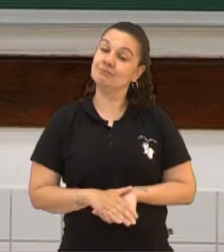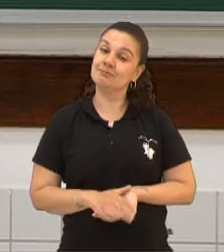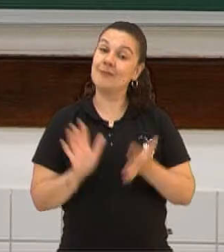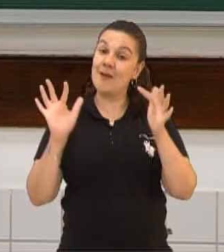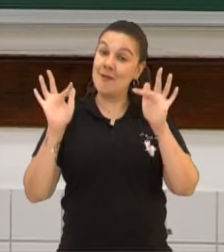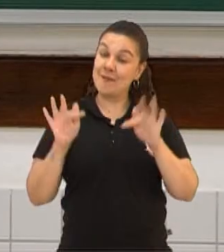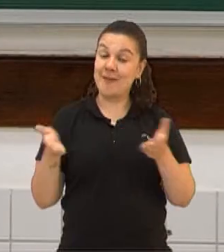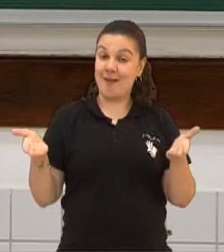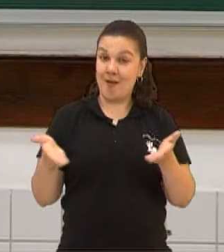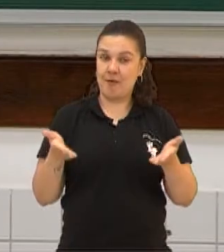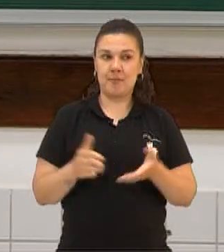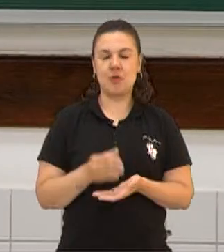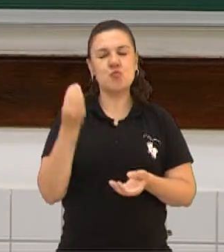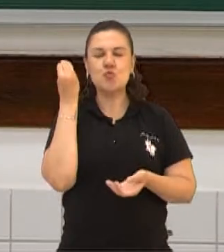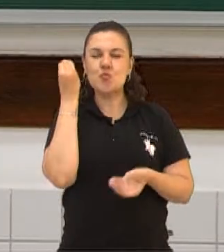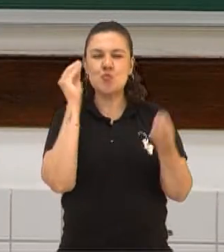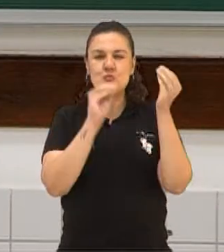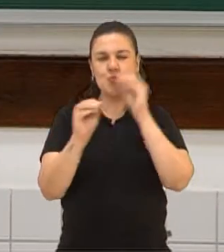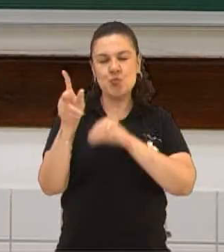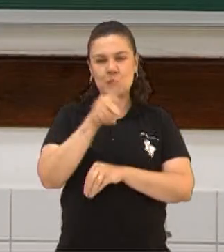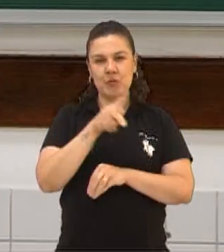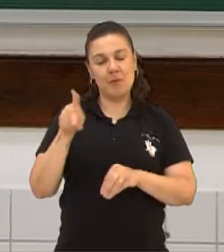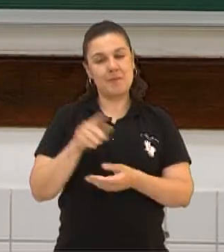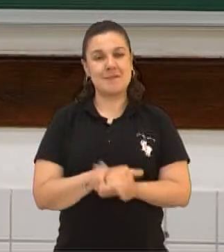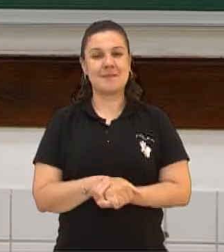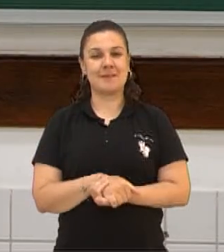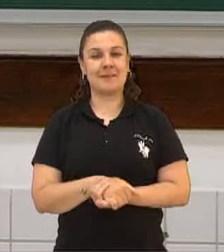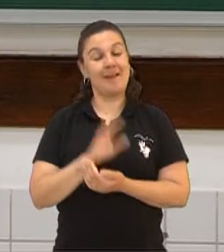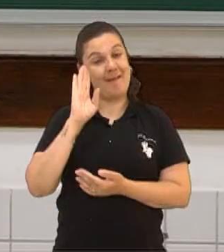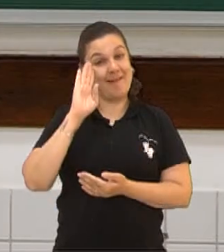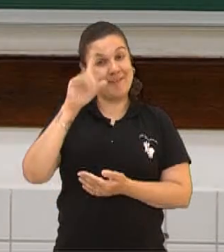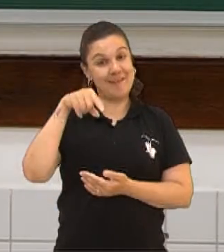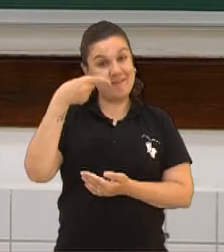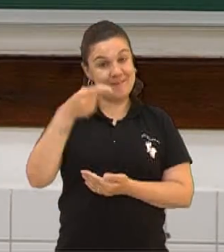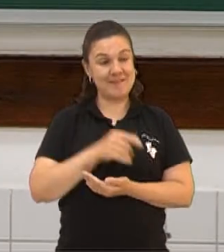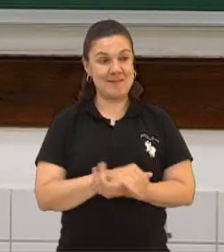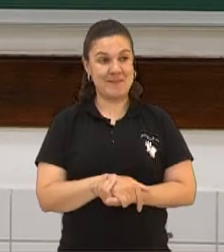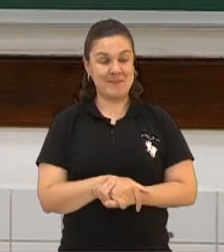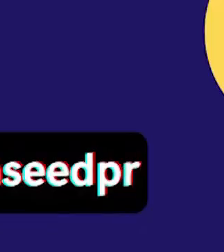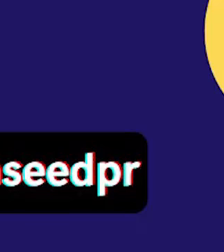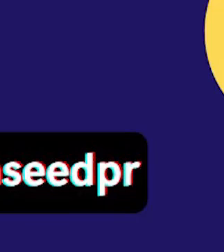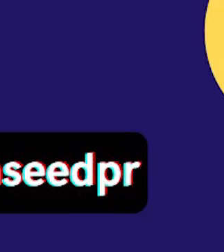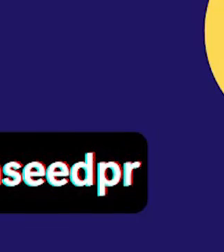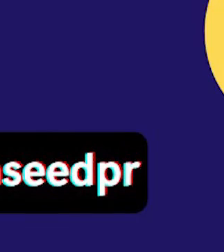é isso, ficamos por aqui. Um beijo da professora Desirê e até a próxima.